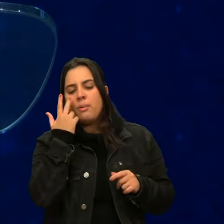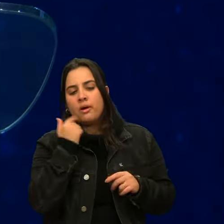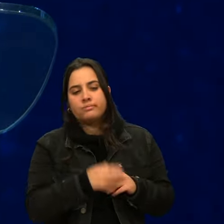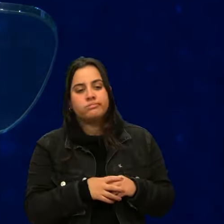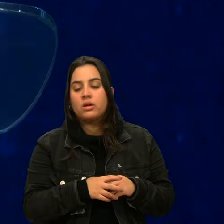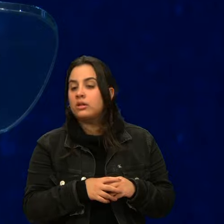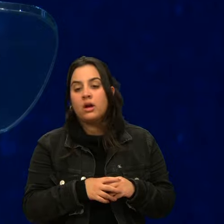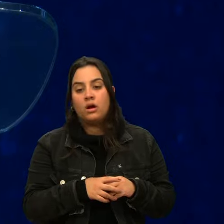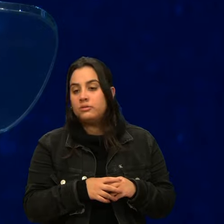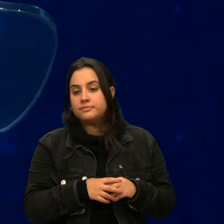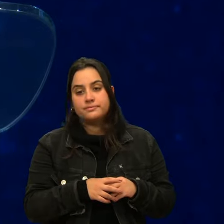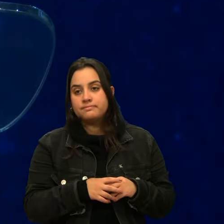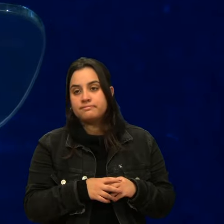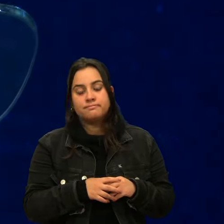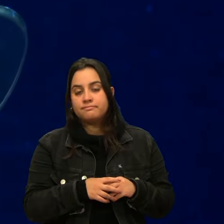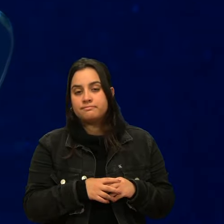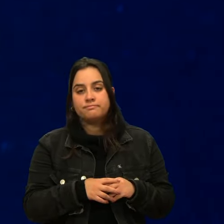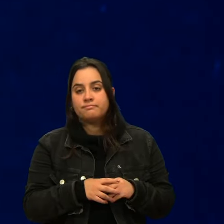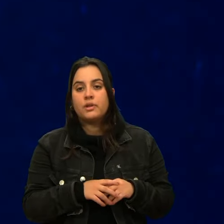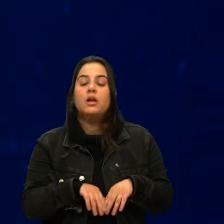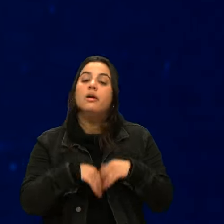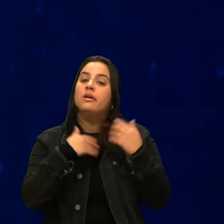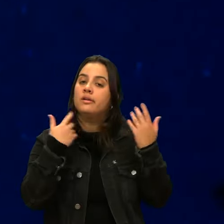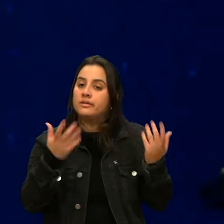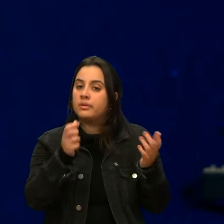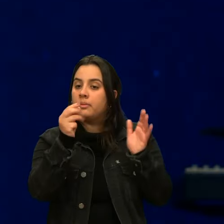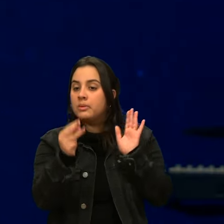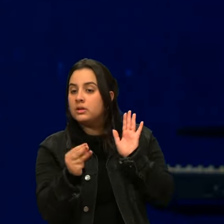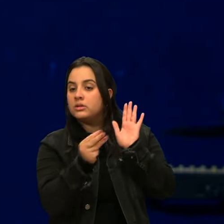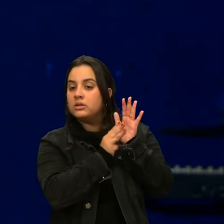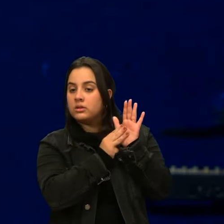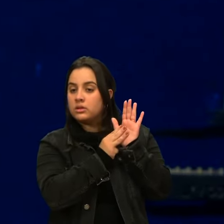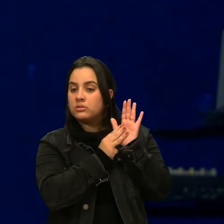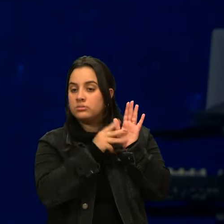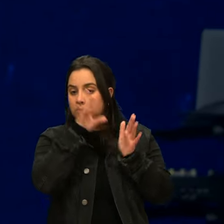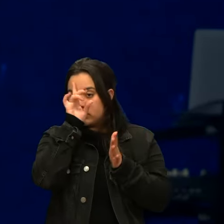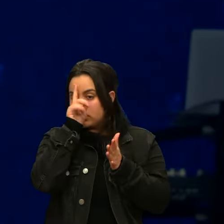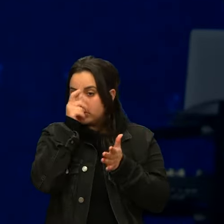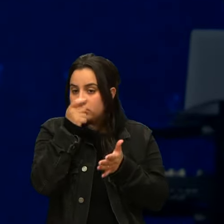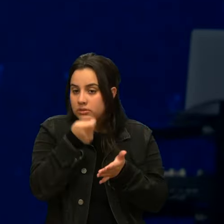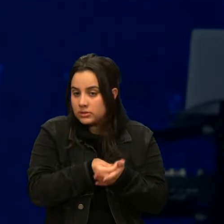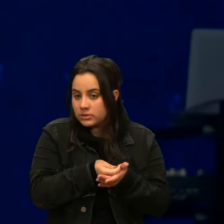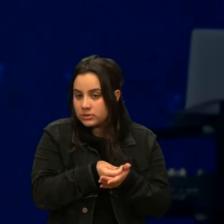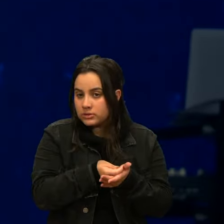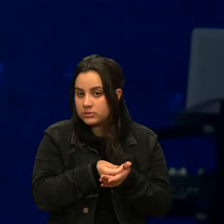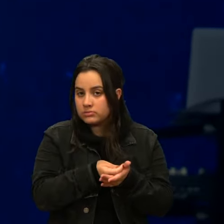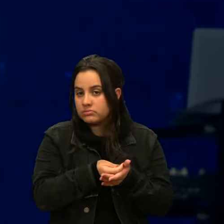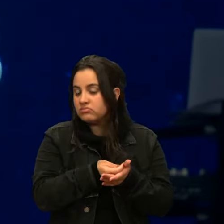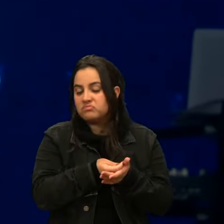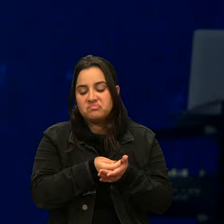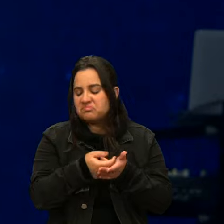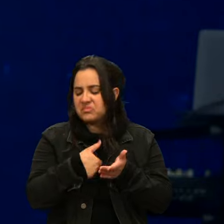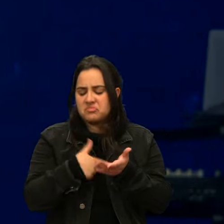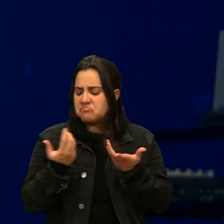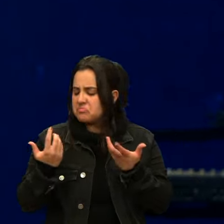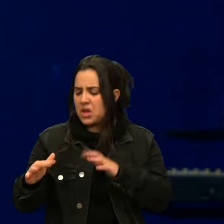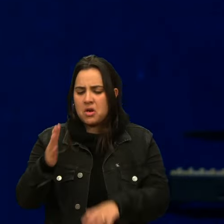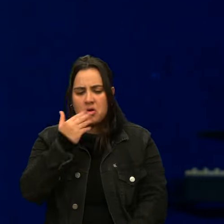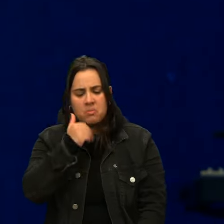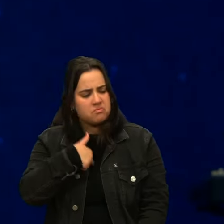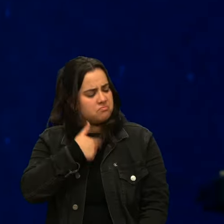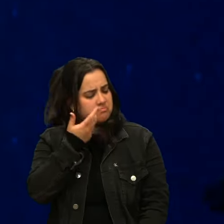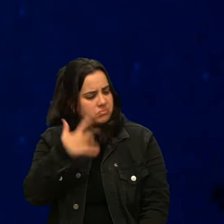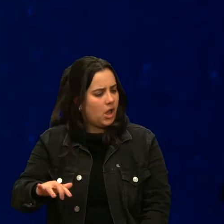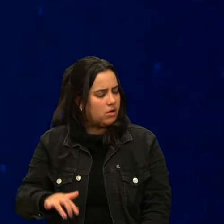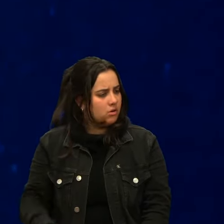delas. E para Daniel, quando ele decidiu ali, não, ele tomou a decisão, eu não vou me contaminar.